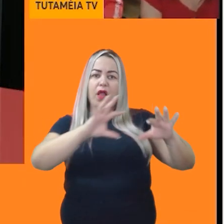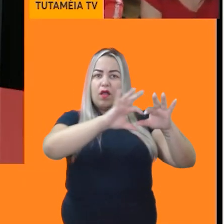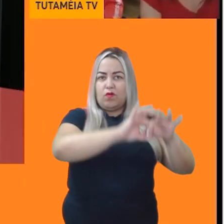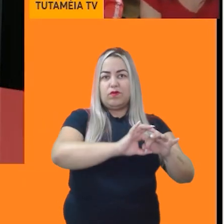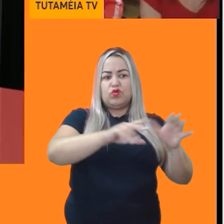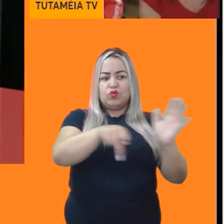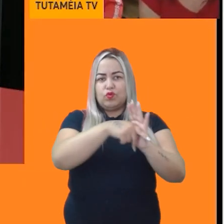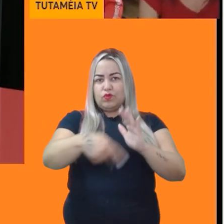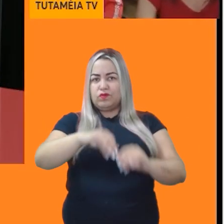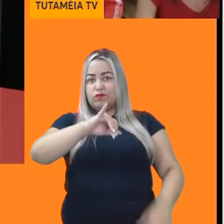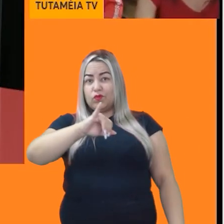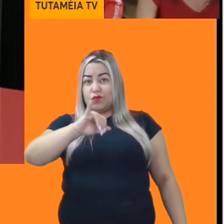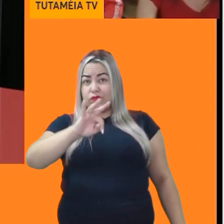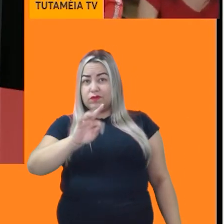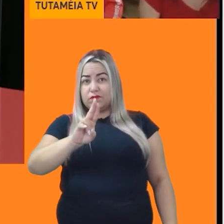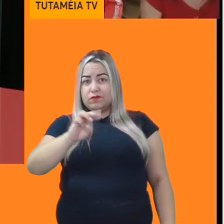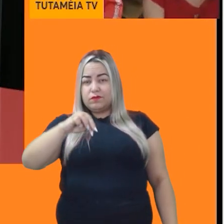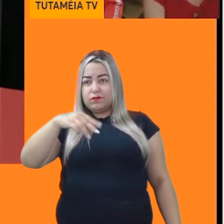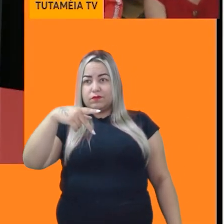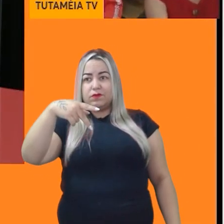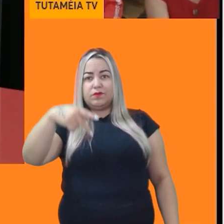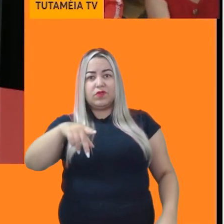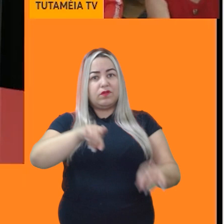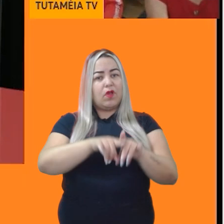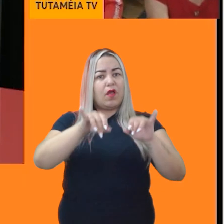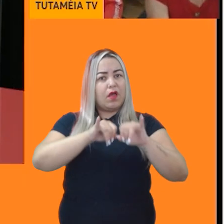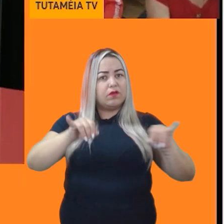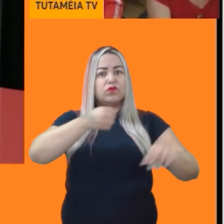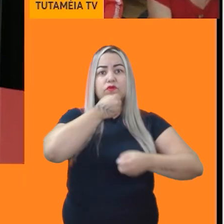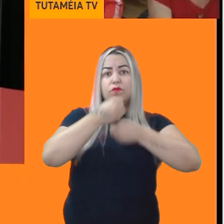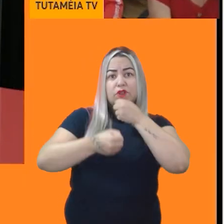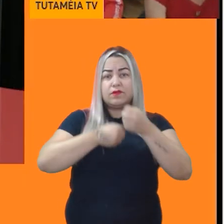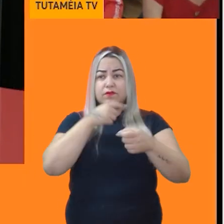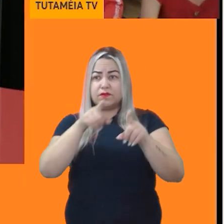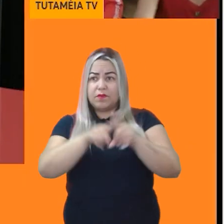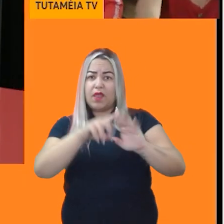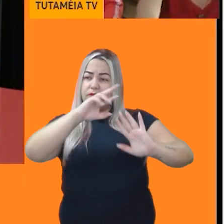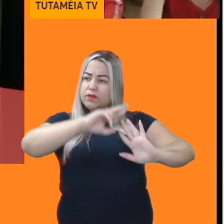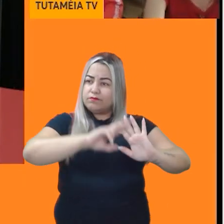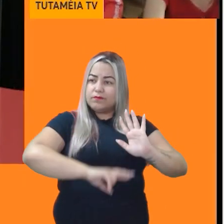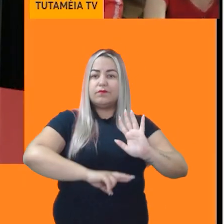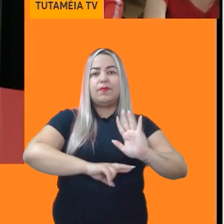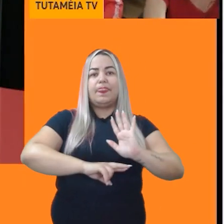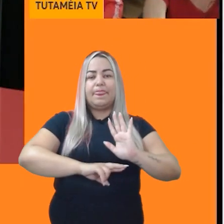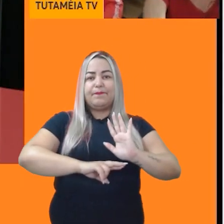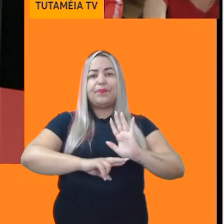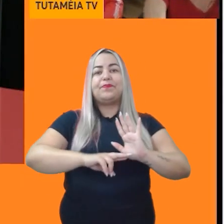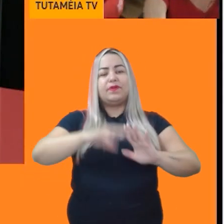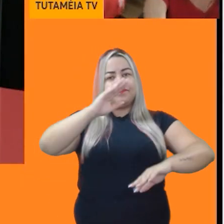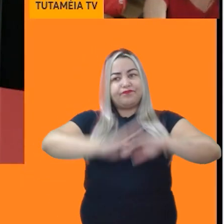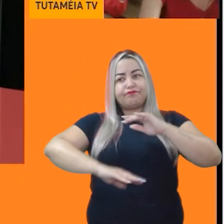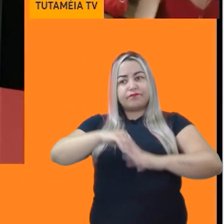está fazendo uma aliança política com o Trump, né? Tanto que, pelo menos no noticiário de imprensa, diz que essas regras